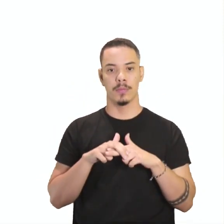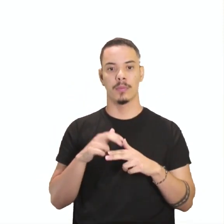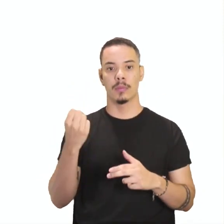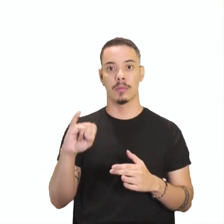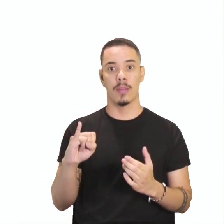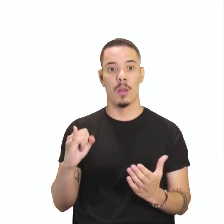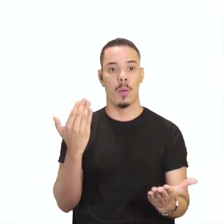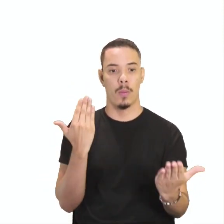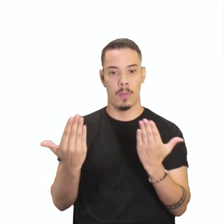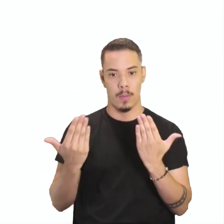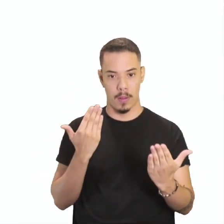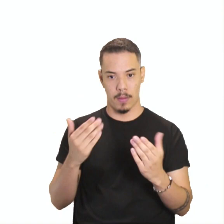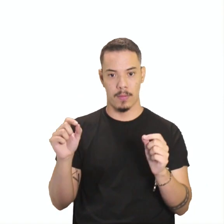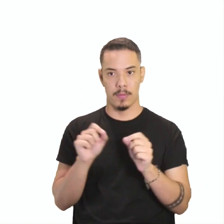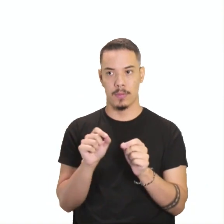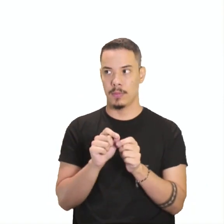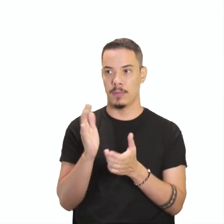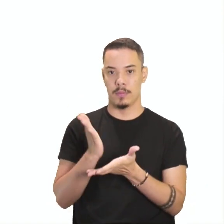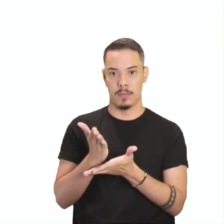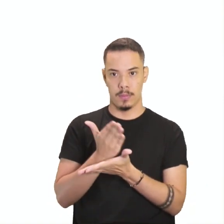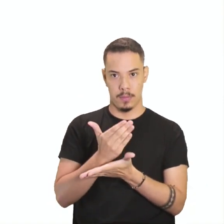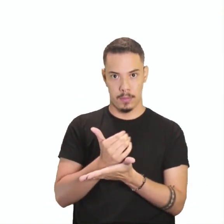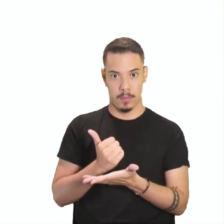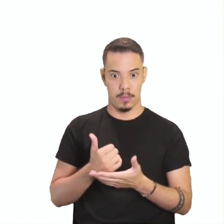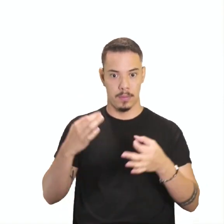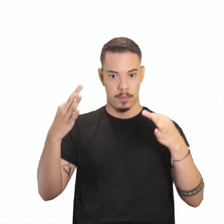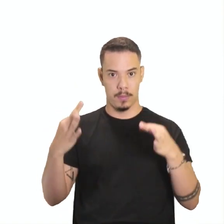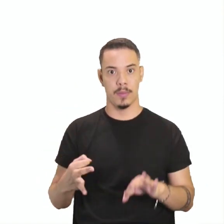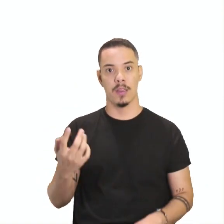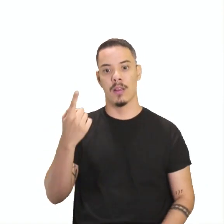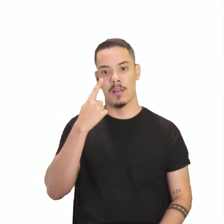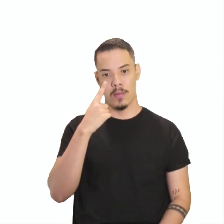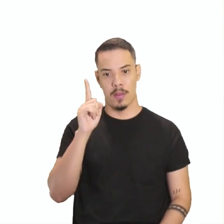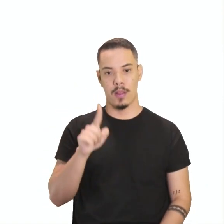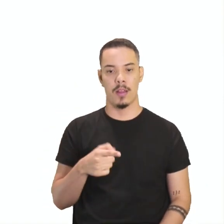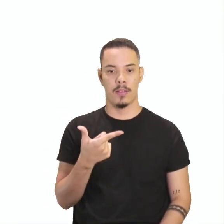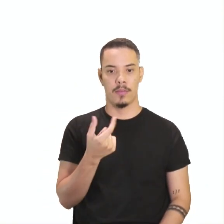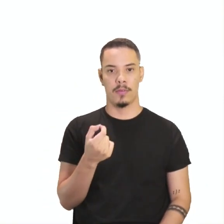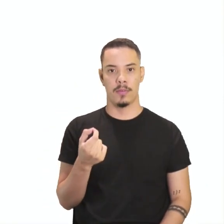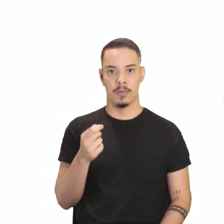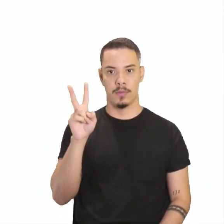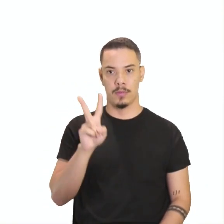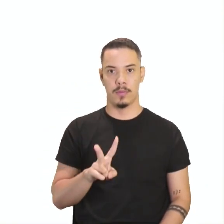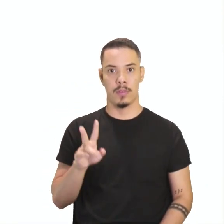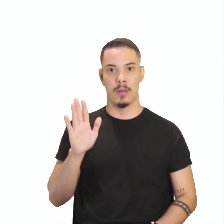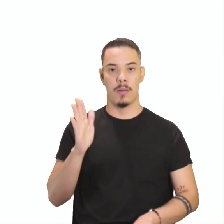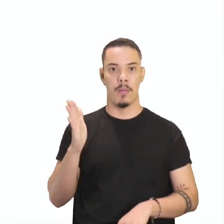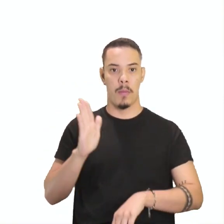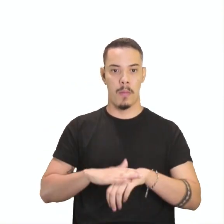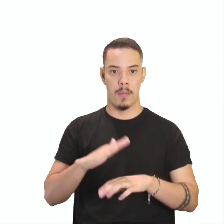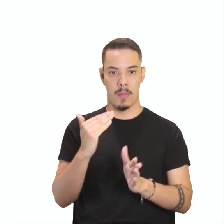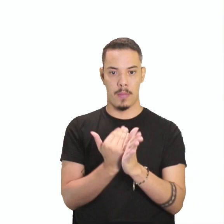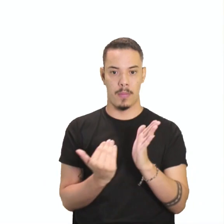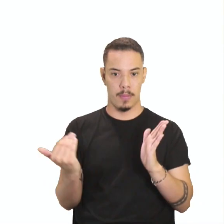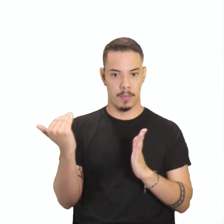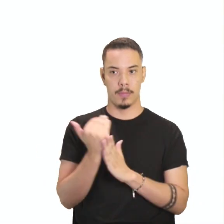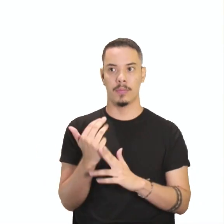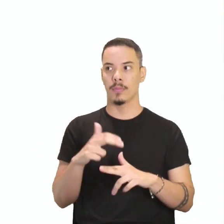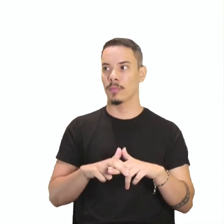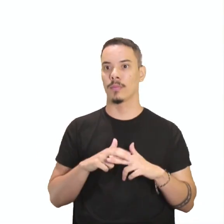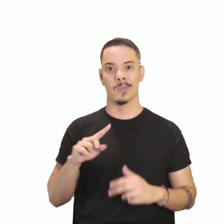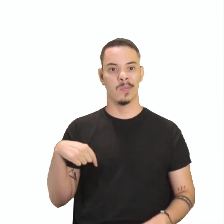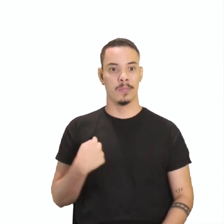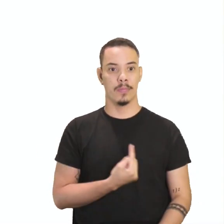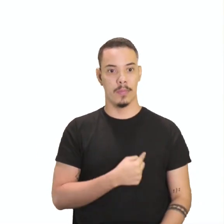fazer uma divisão, certo? Nós vamos ver aí, né, que é 20 vezes maior, né? Uma coisa importante aí que a gente não está levando em